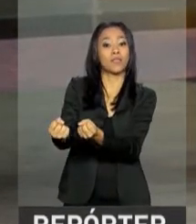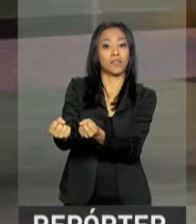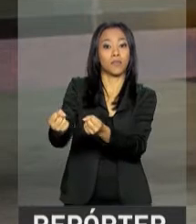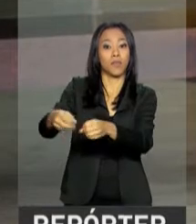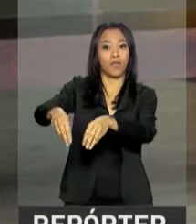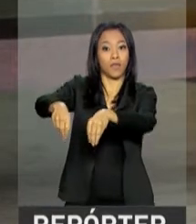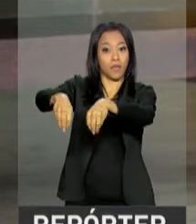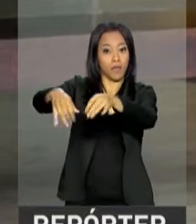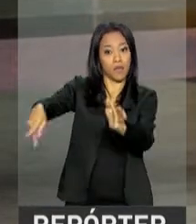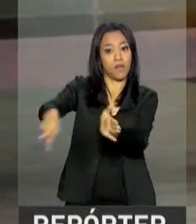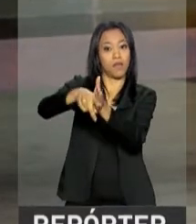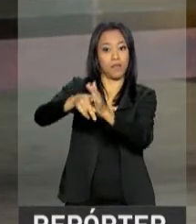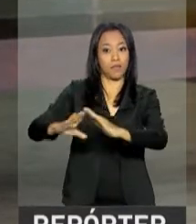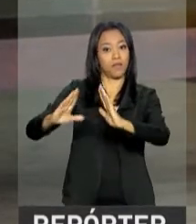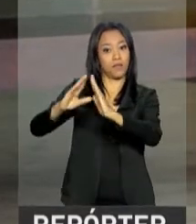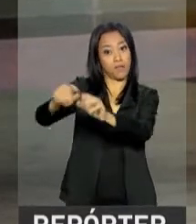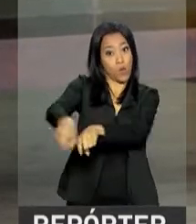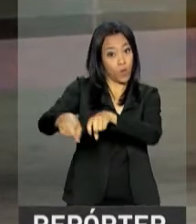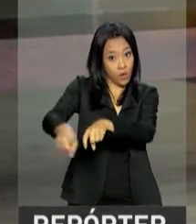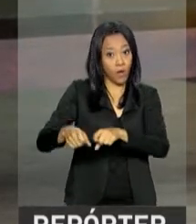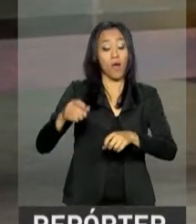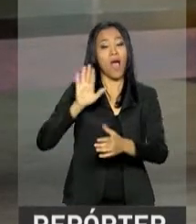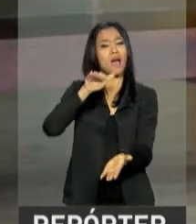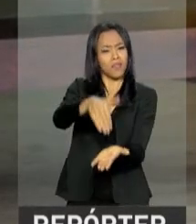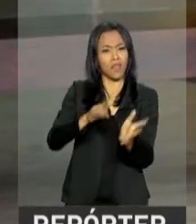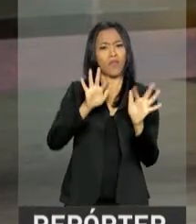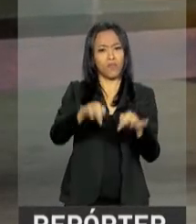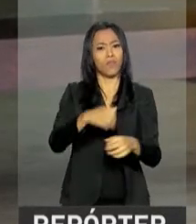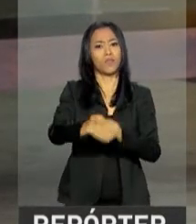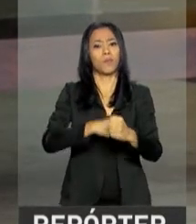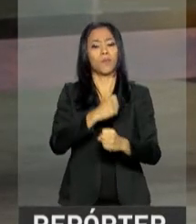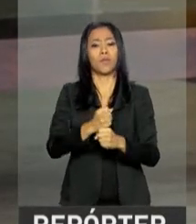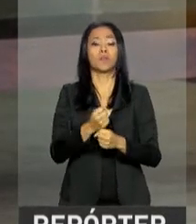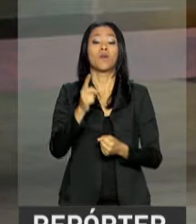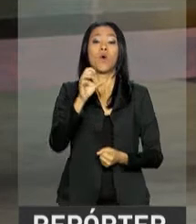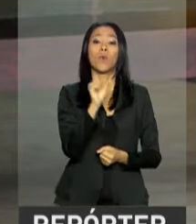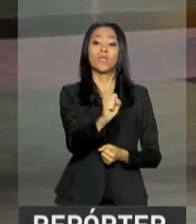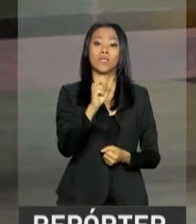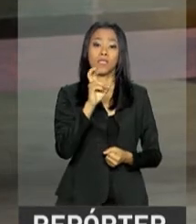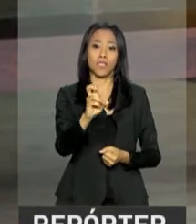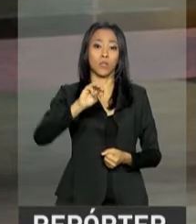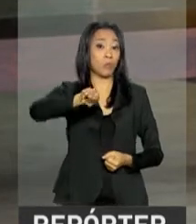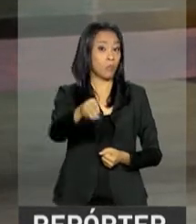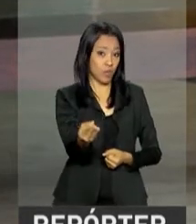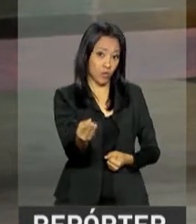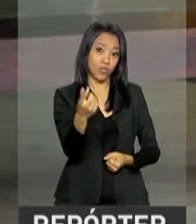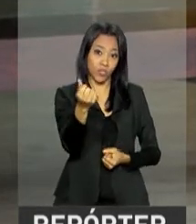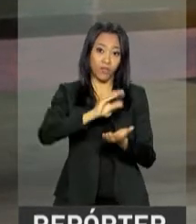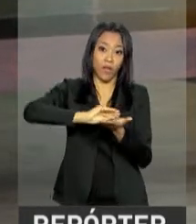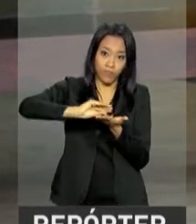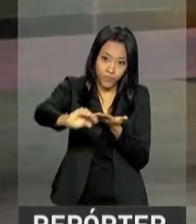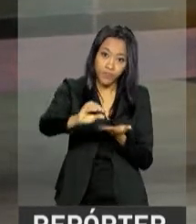imóveis rurais. A expectativa é que até o final do ano sejam liberados 85 milhões de reais para